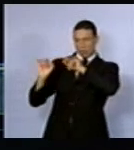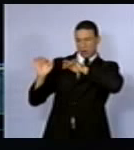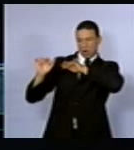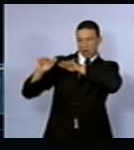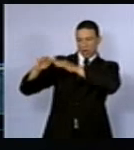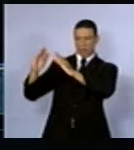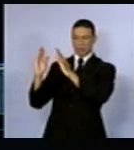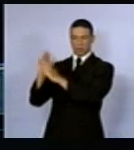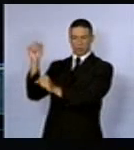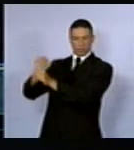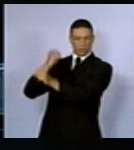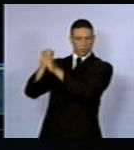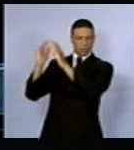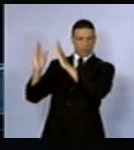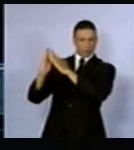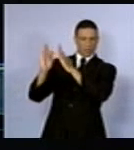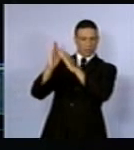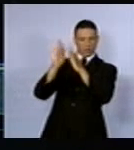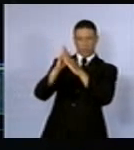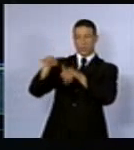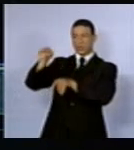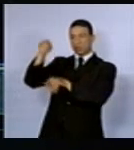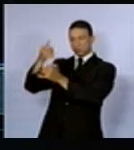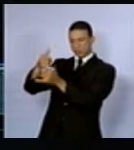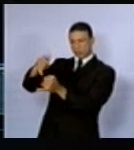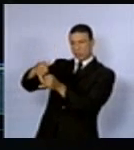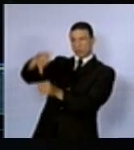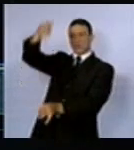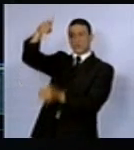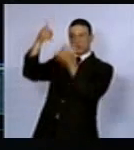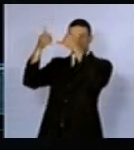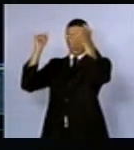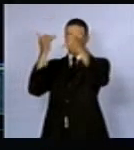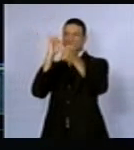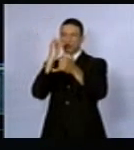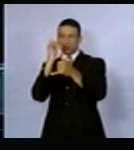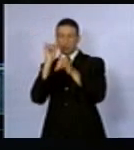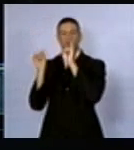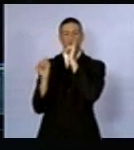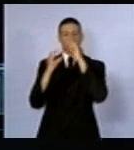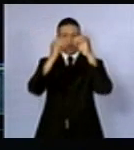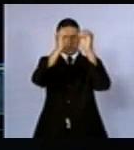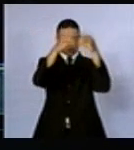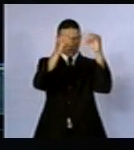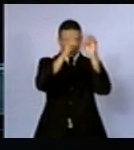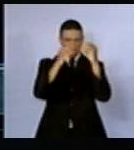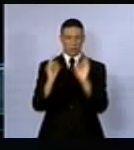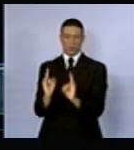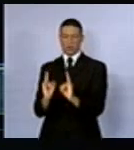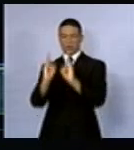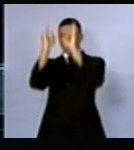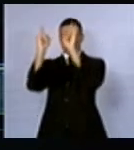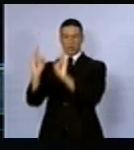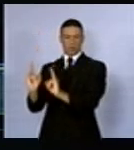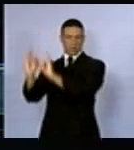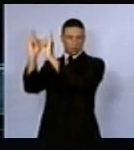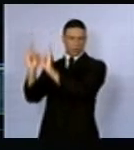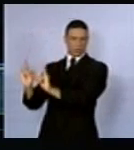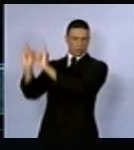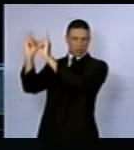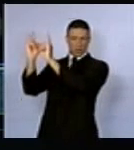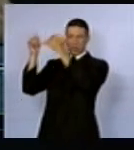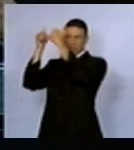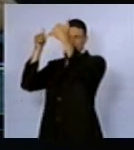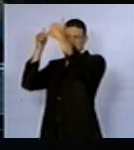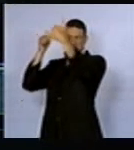ter ali, inclusive, cargas muito grandes, como, por exemplo, shopping centers, prédios e coisas assim. A linha